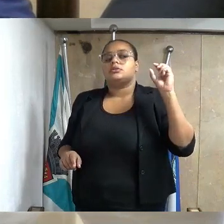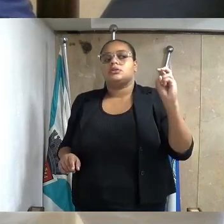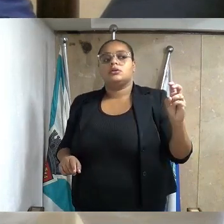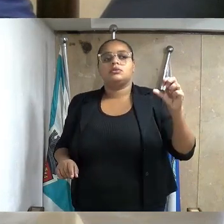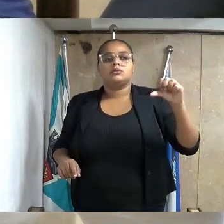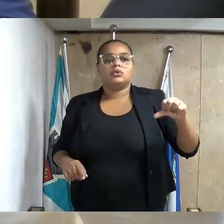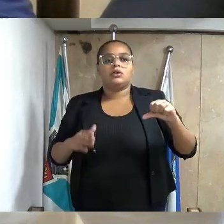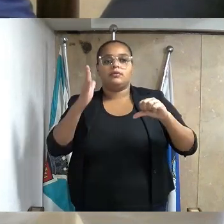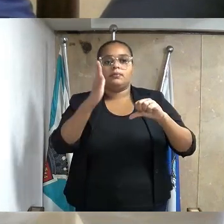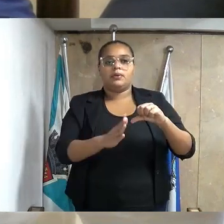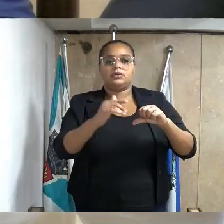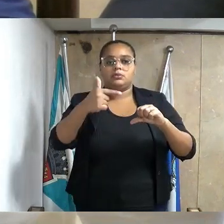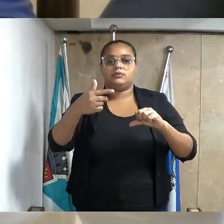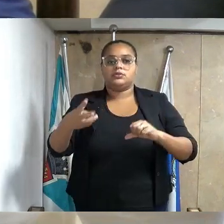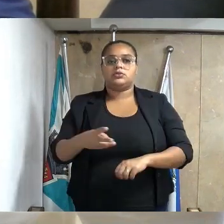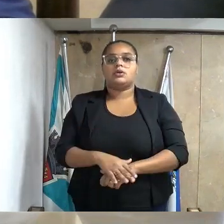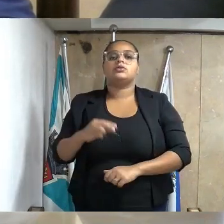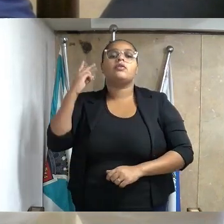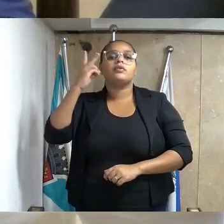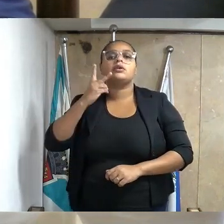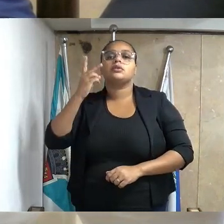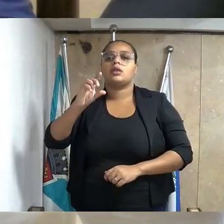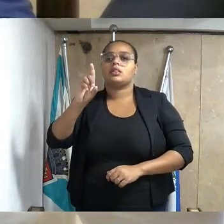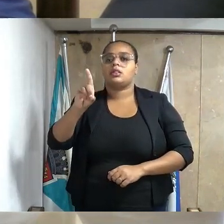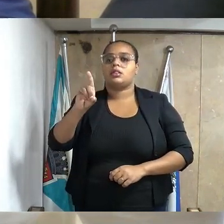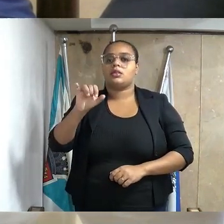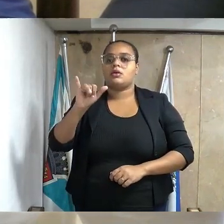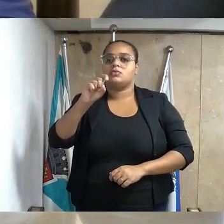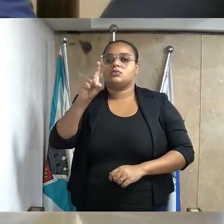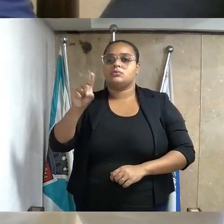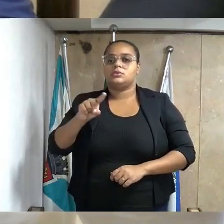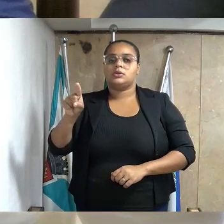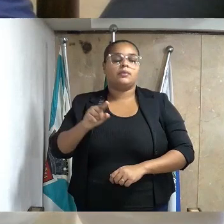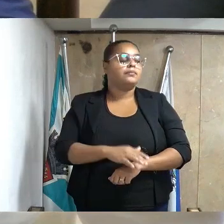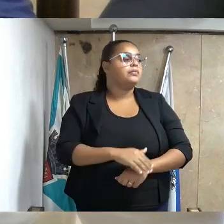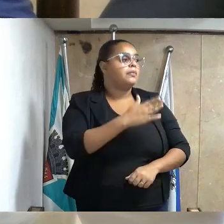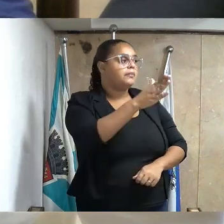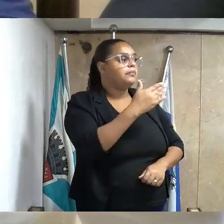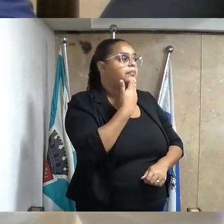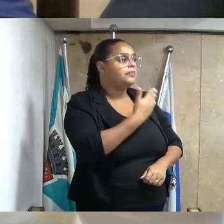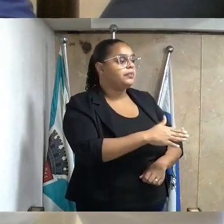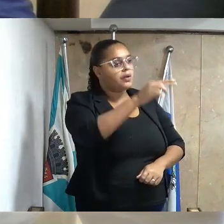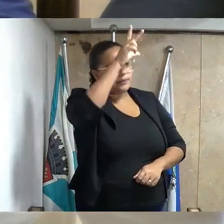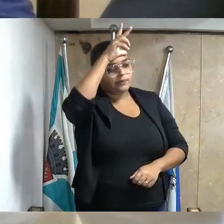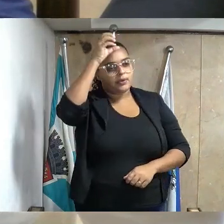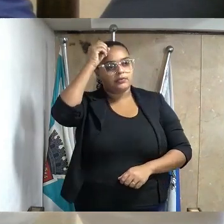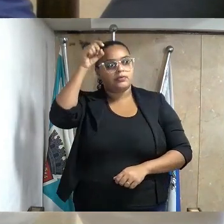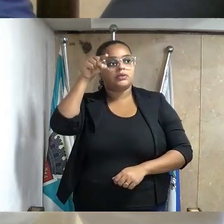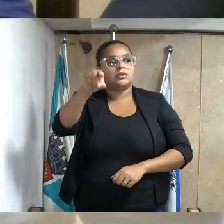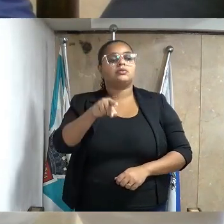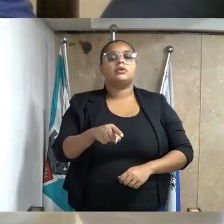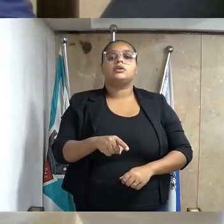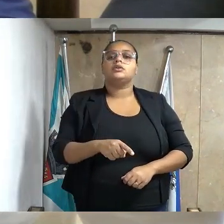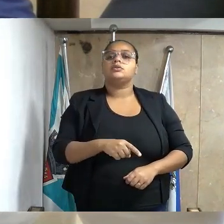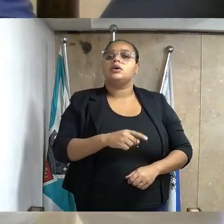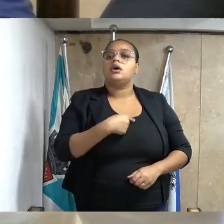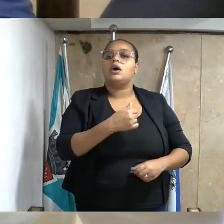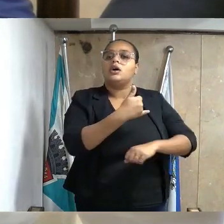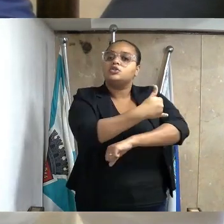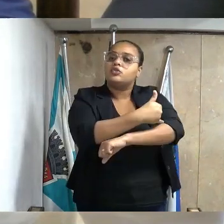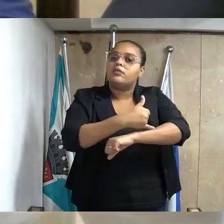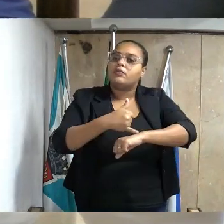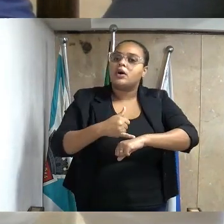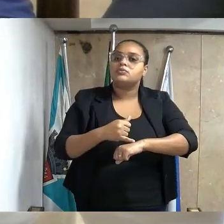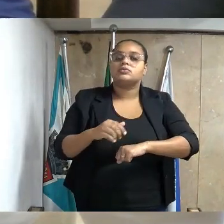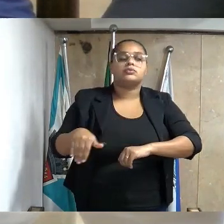5917/2023, do excelentíssimo senhor vereadora Delza de Oliveira, solicitando ao excelentíssimo senhor prefeito o recapeamento asfáltico em toda a